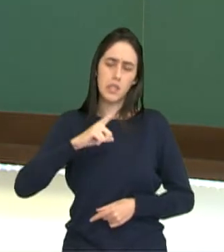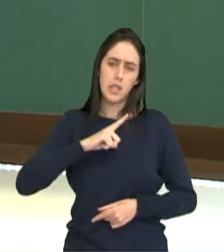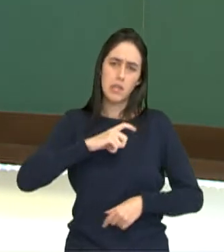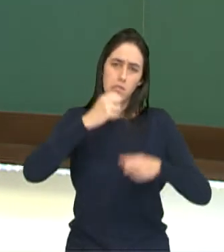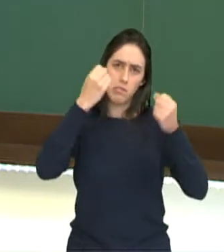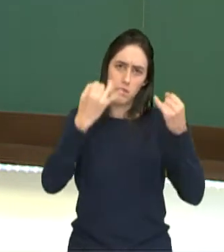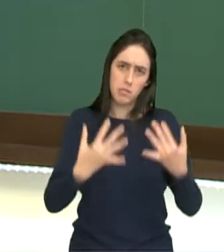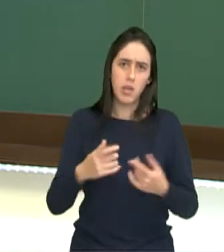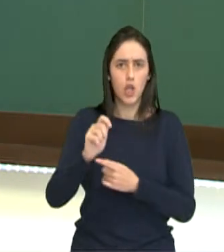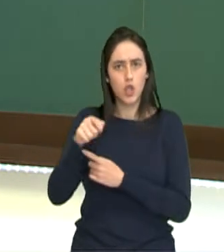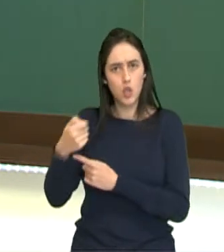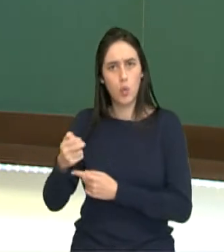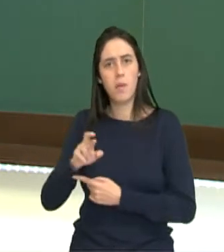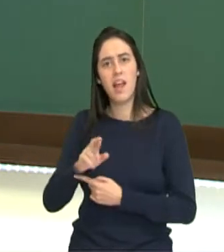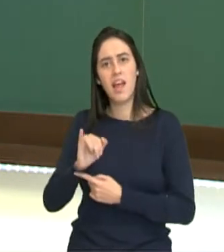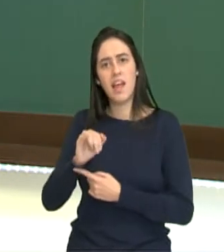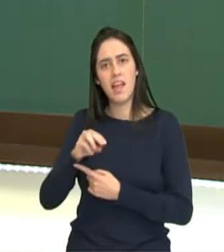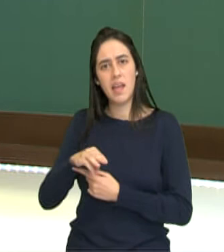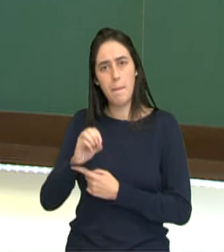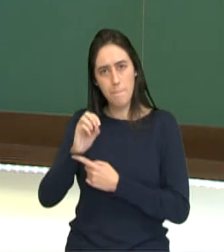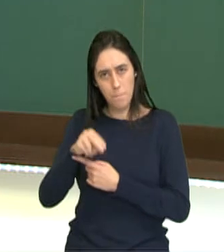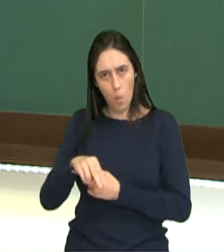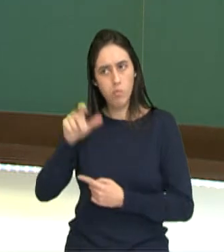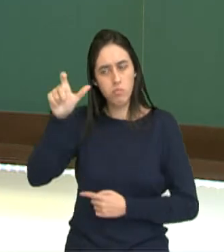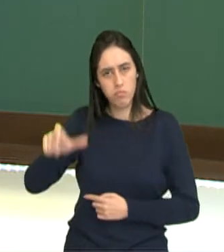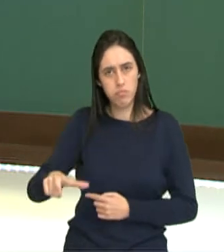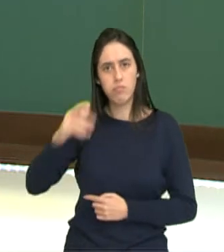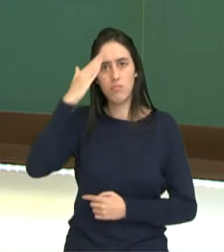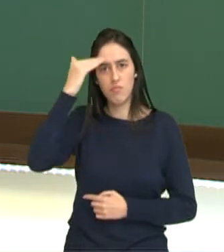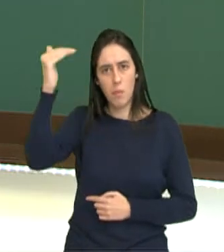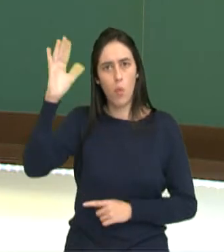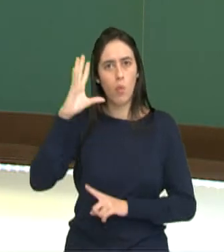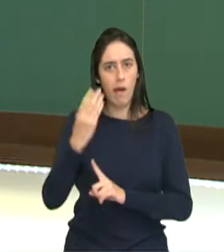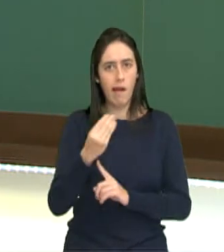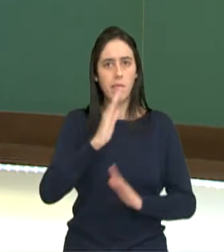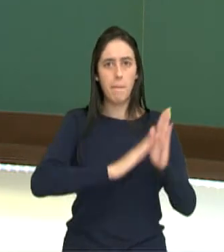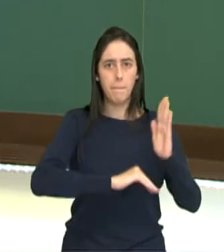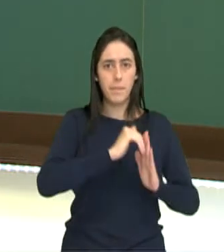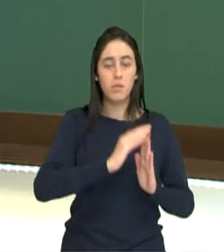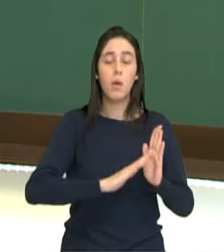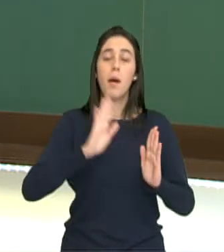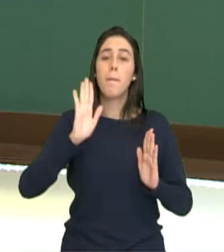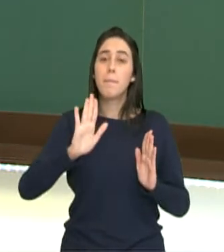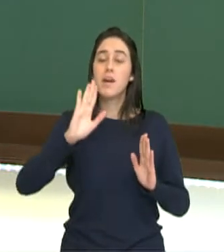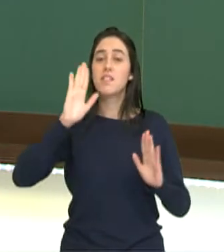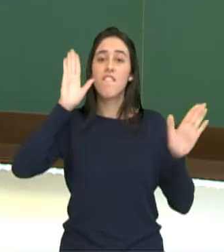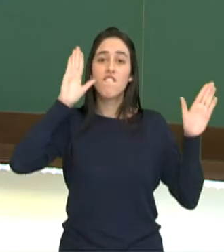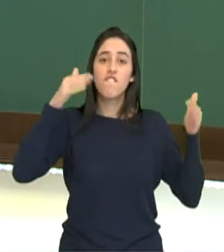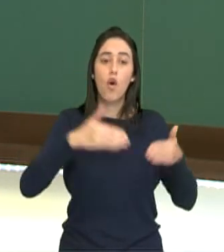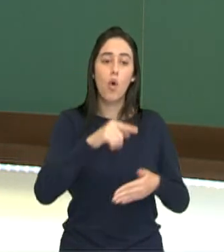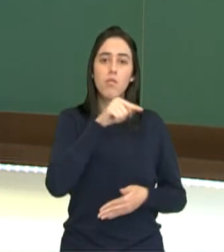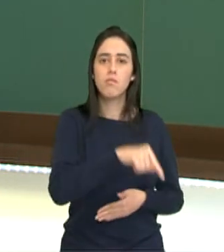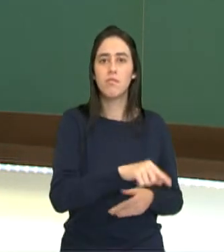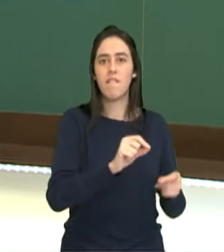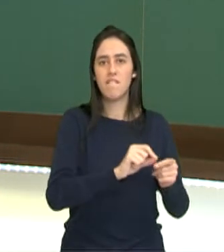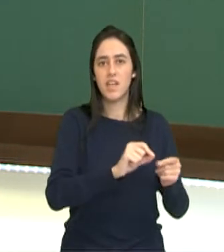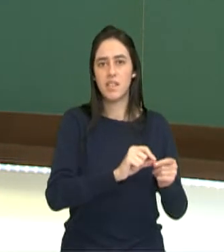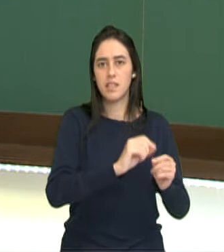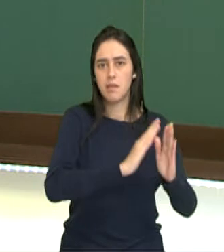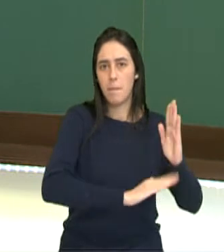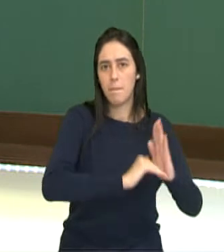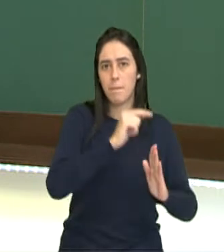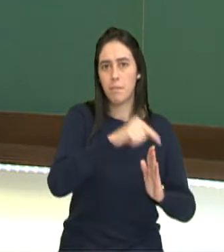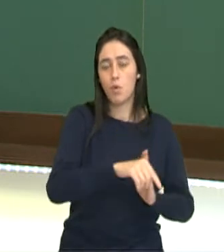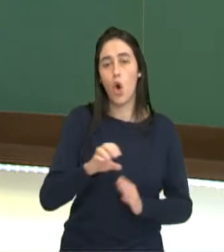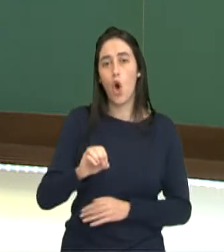né, do Rimon Guimarães como informação essencial no texto, quando a gente fala de suas obras, a gente fala só, esse trabalho foi feito por ele, né?